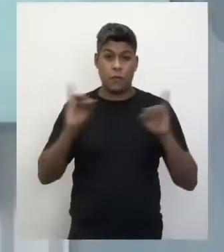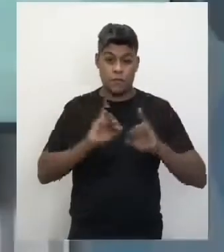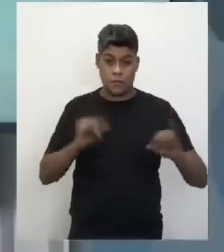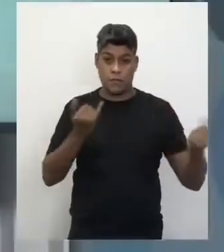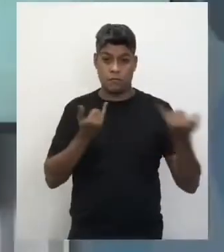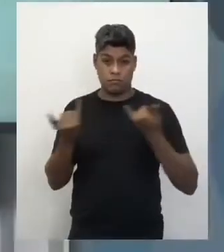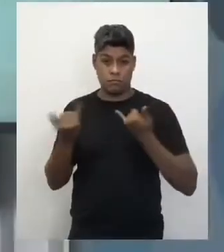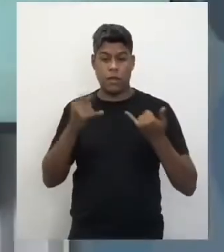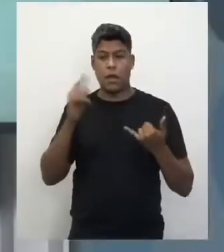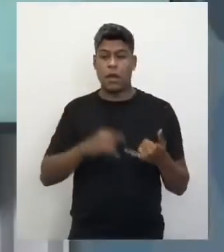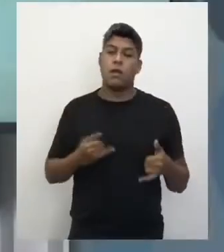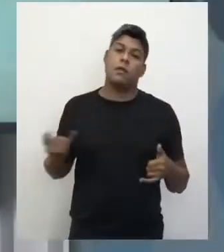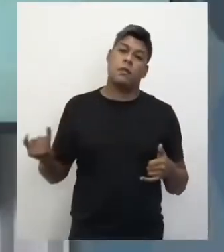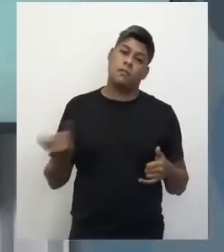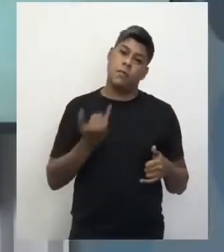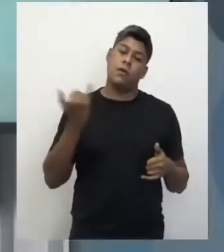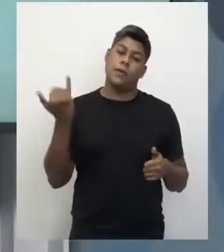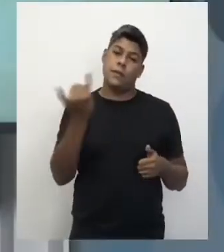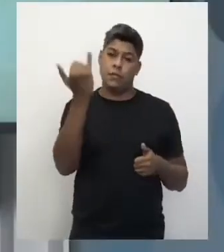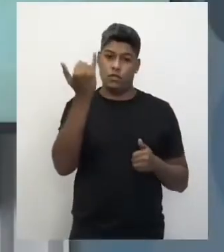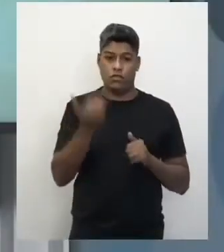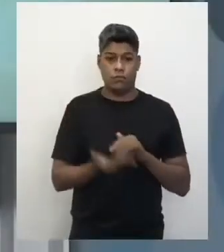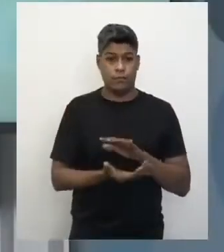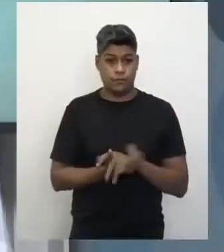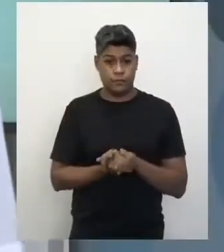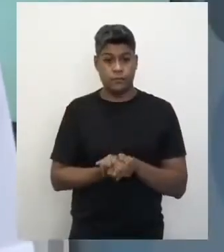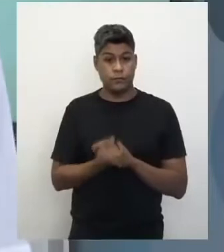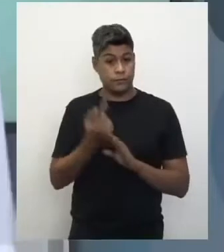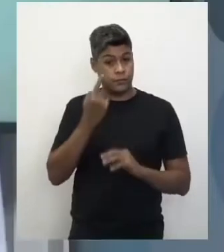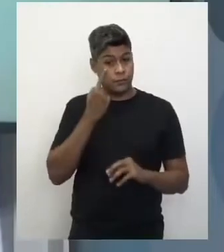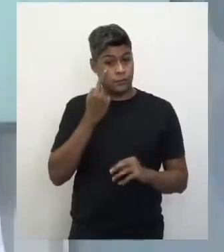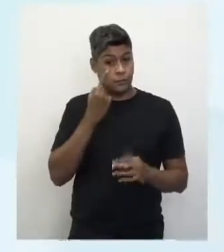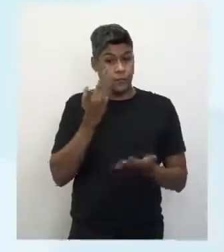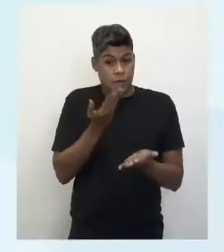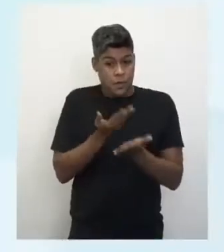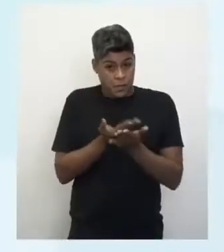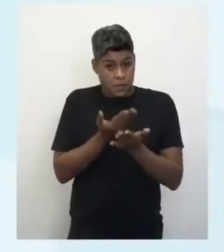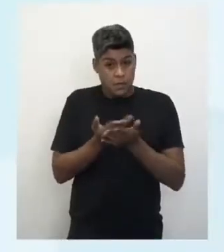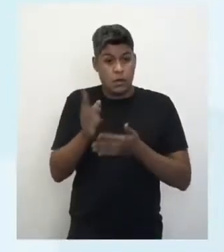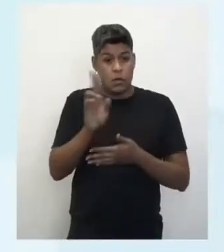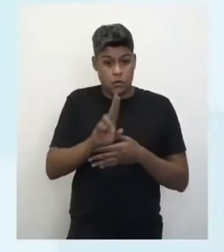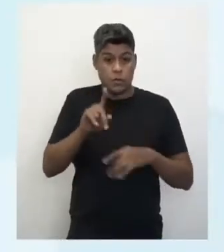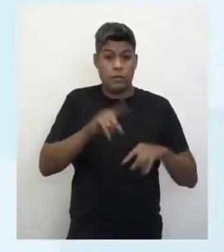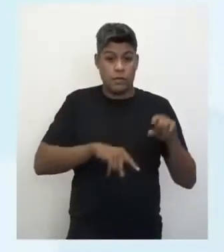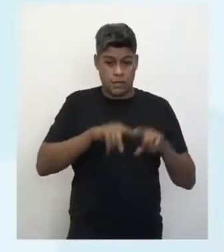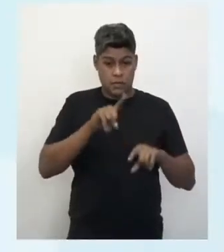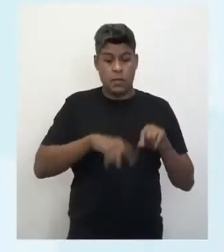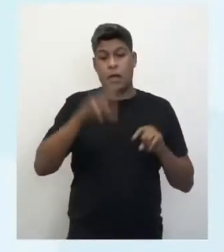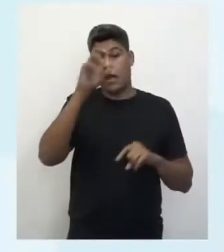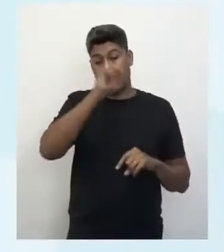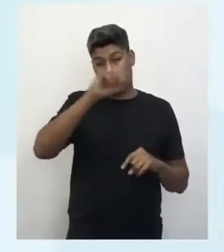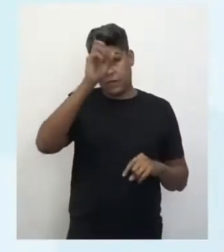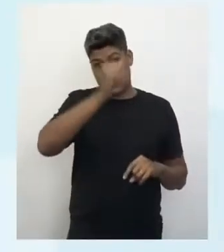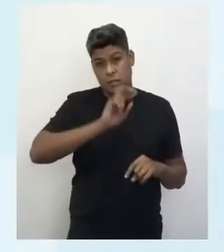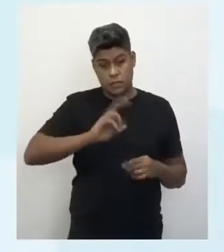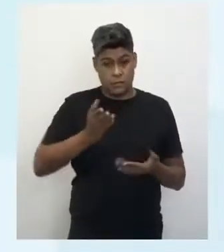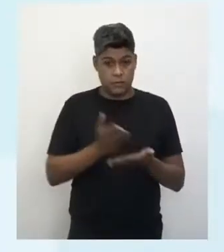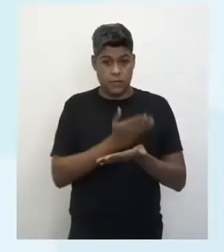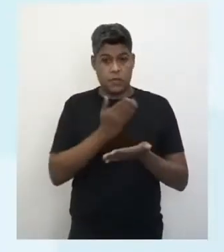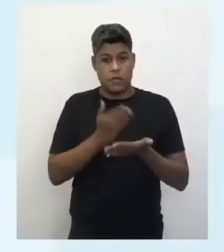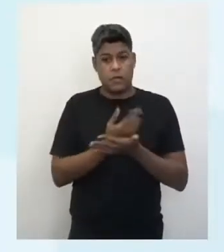é extremamente importante. Então, para acompanhar essa aula, é importante você usar o material Aprender Sempre, está aí lá